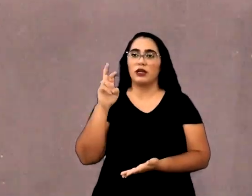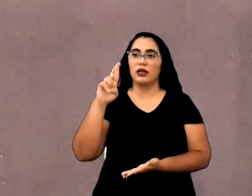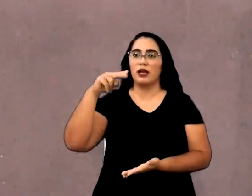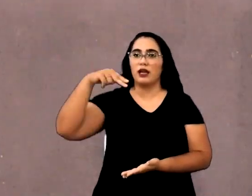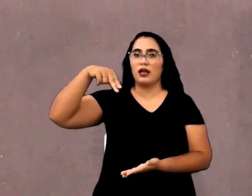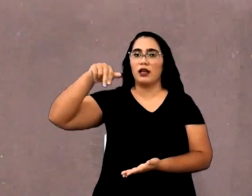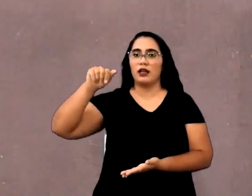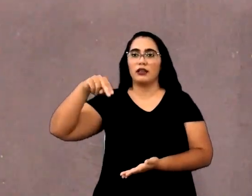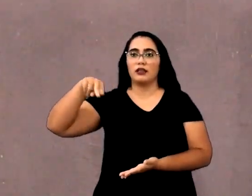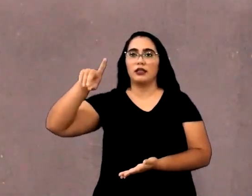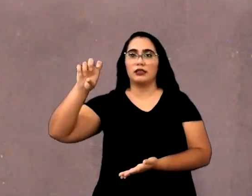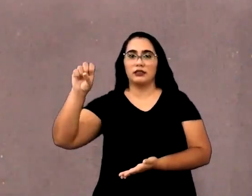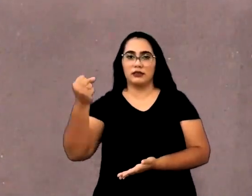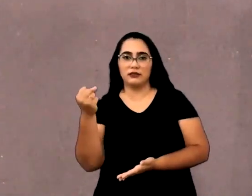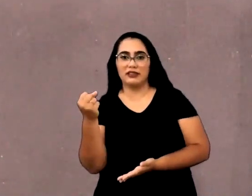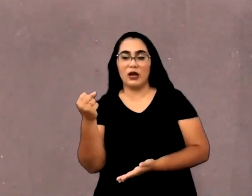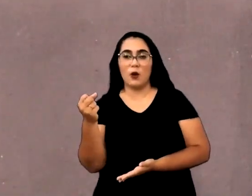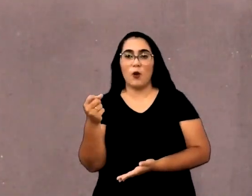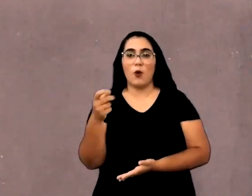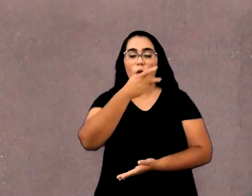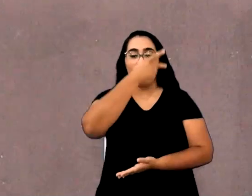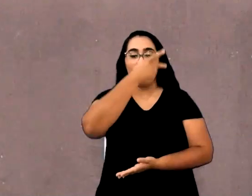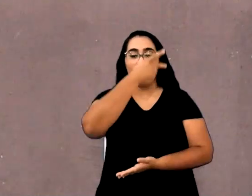diz: quando o homem trabalha,